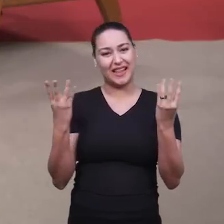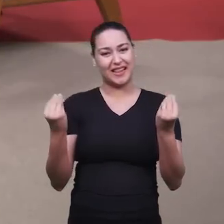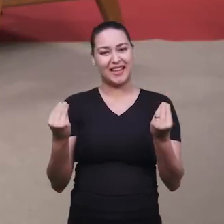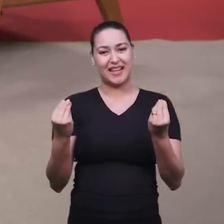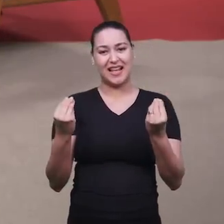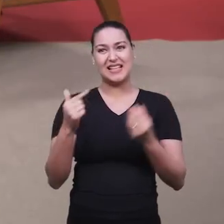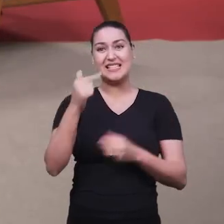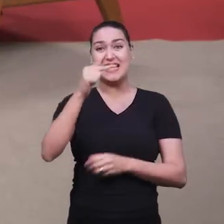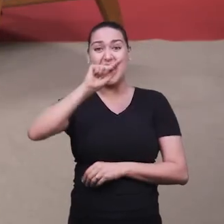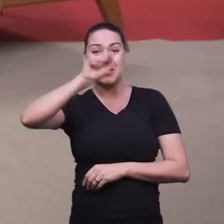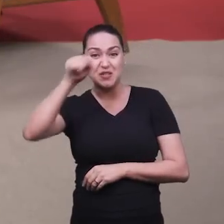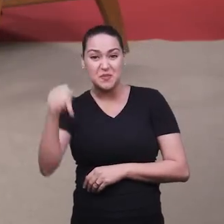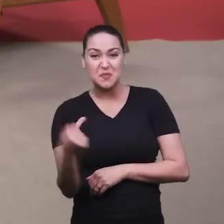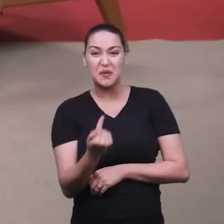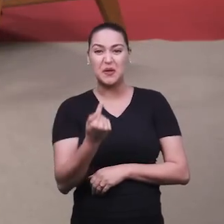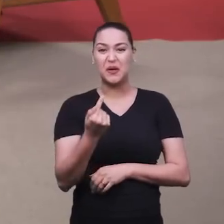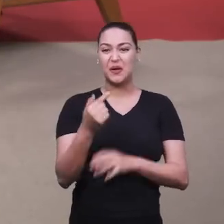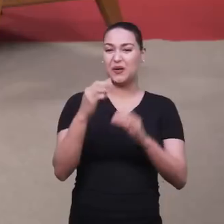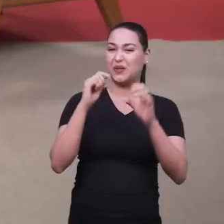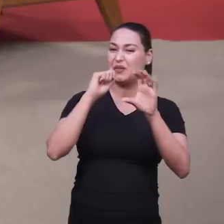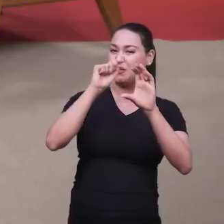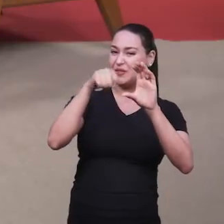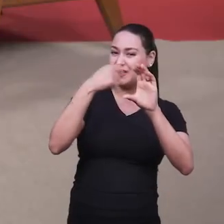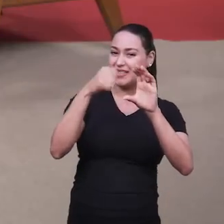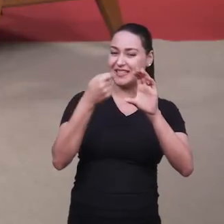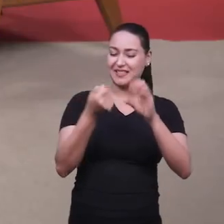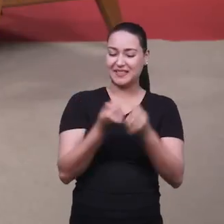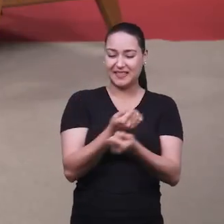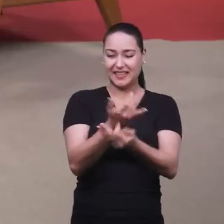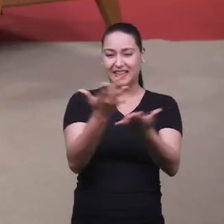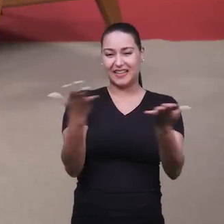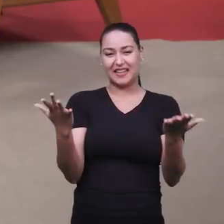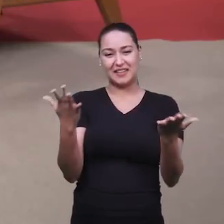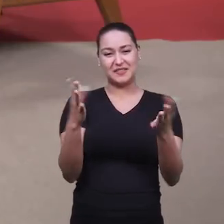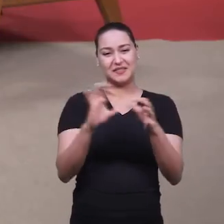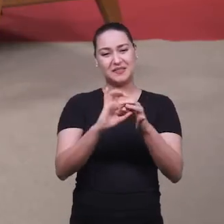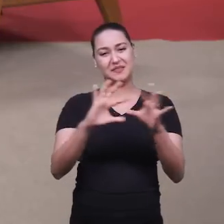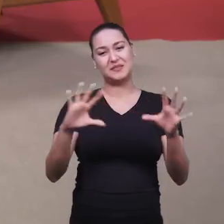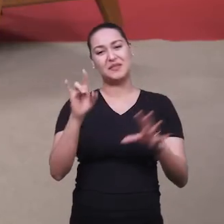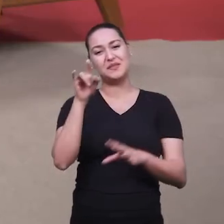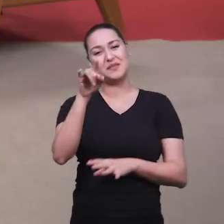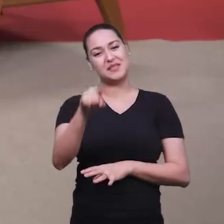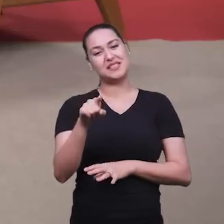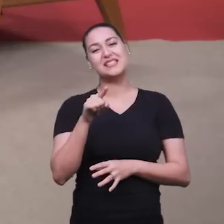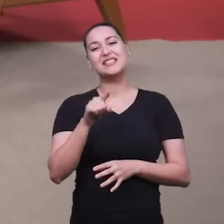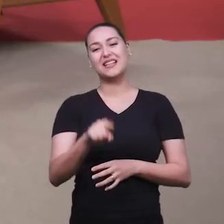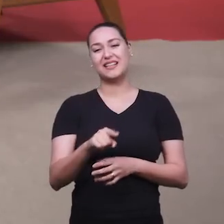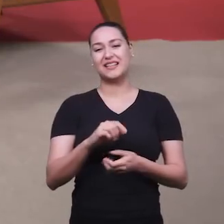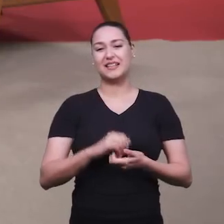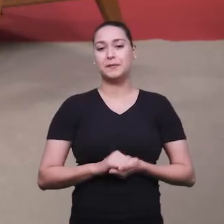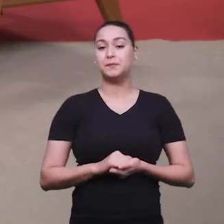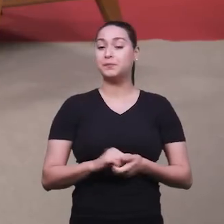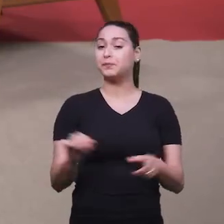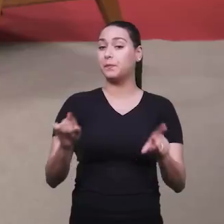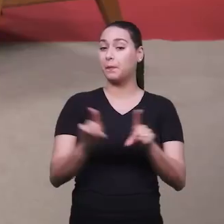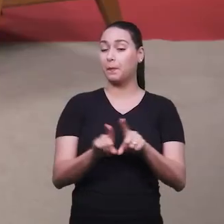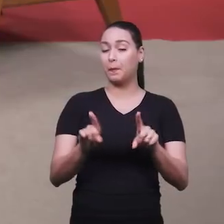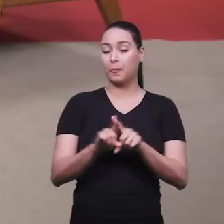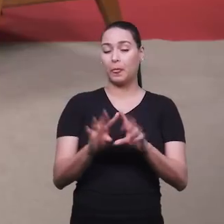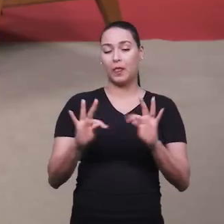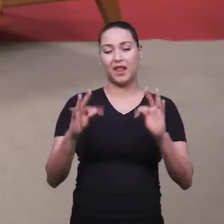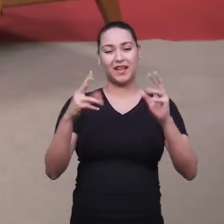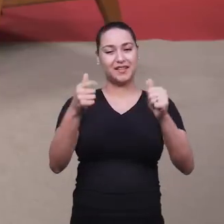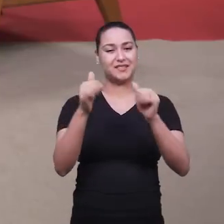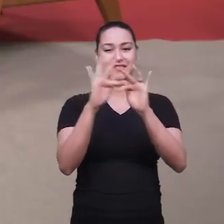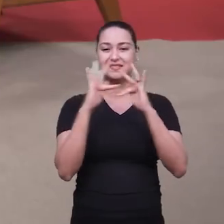notável, são quase 7.000 vídeos que estão disponíveis para você e uma programação que tanto serve a você como a toda a